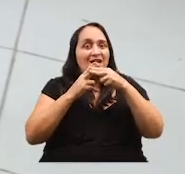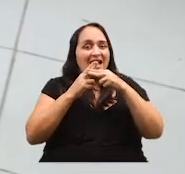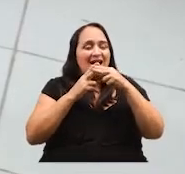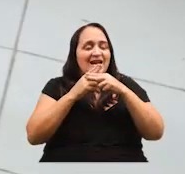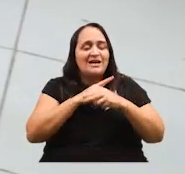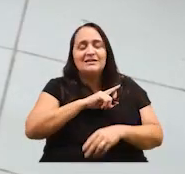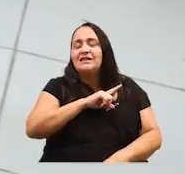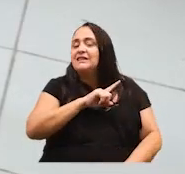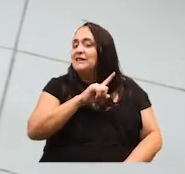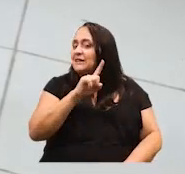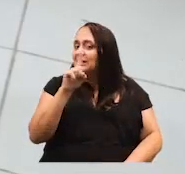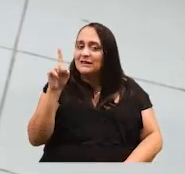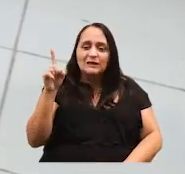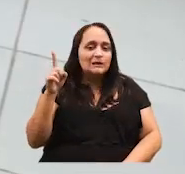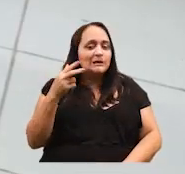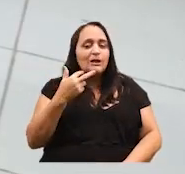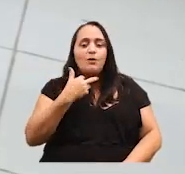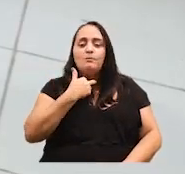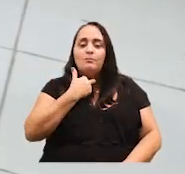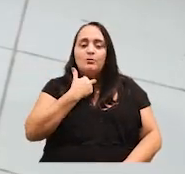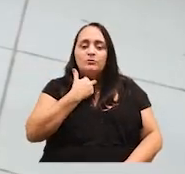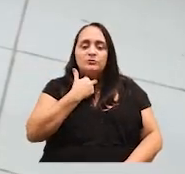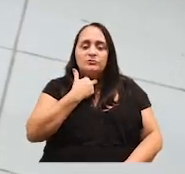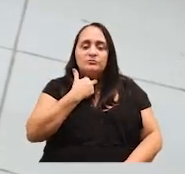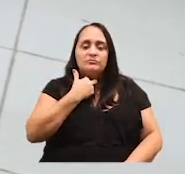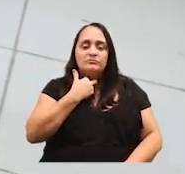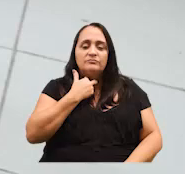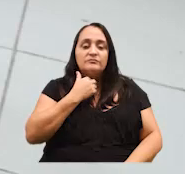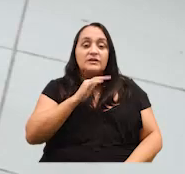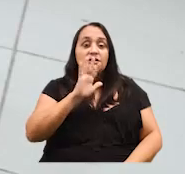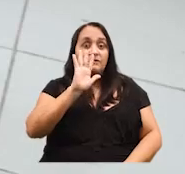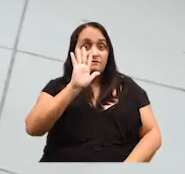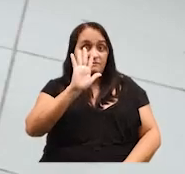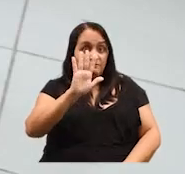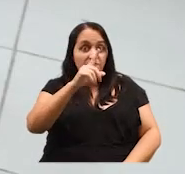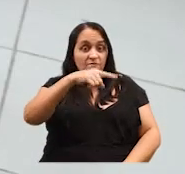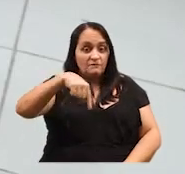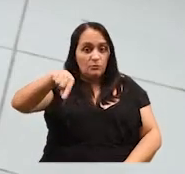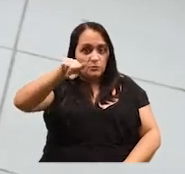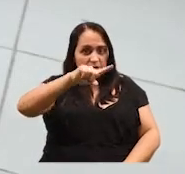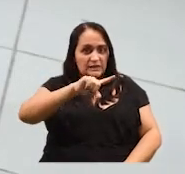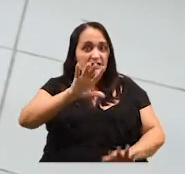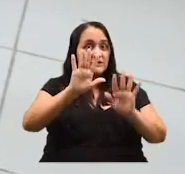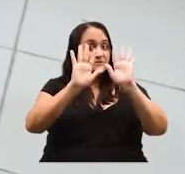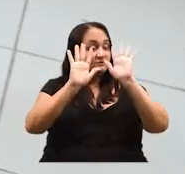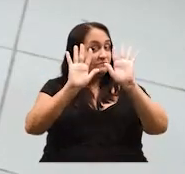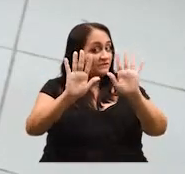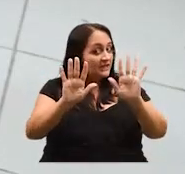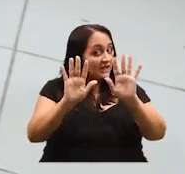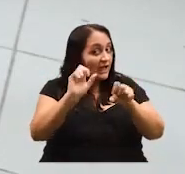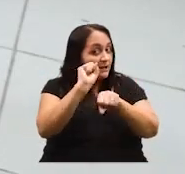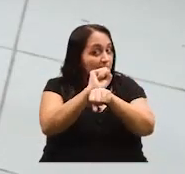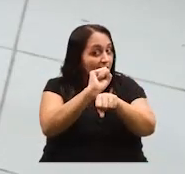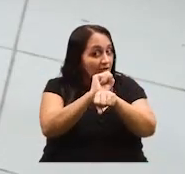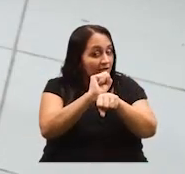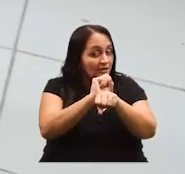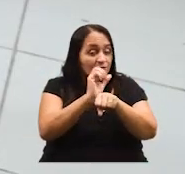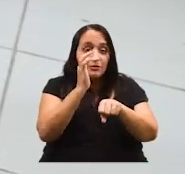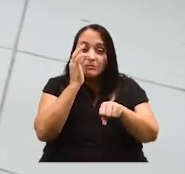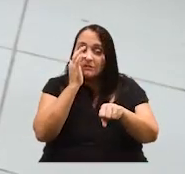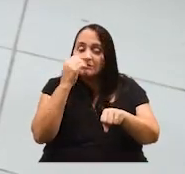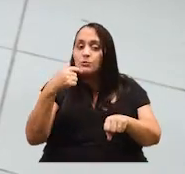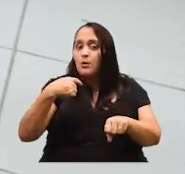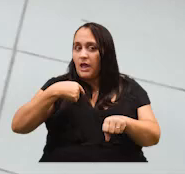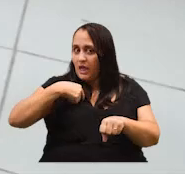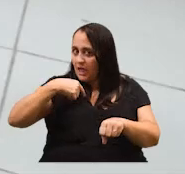faca. Então, hoje, como precisa ir para o fogo, vocês vão ficar Aqui. aqui, só observando. E eu vou fazer o que lá no